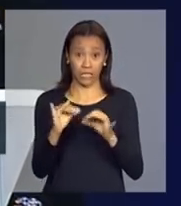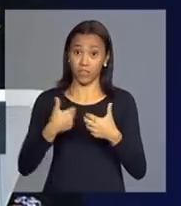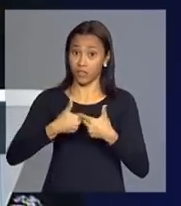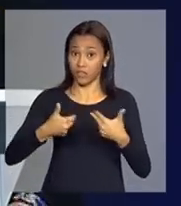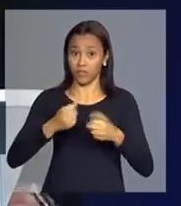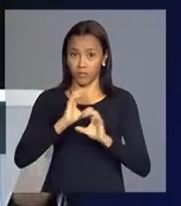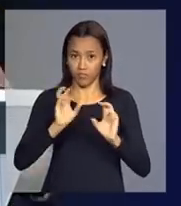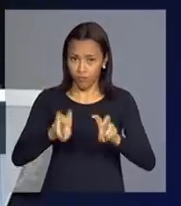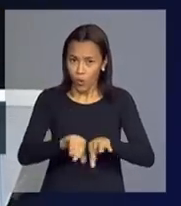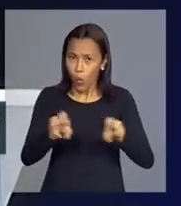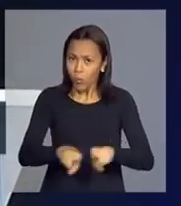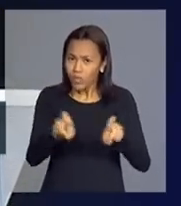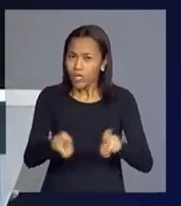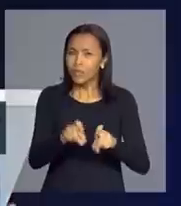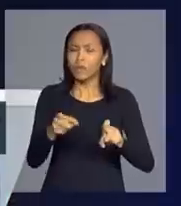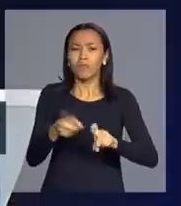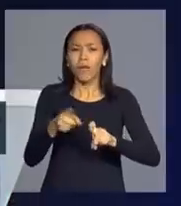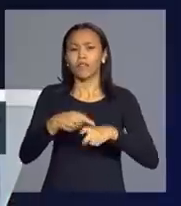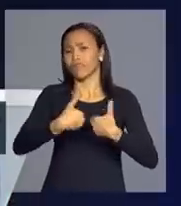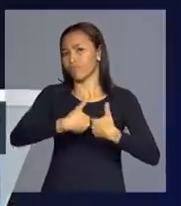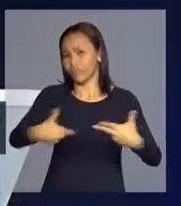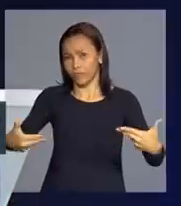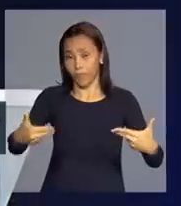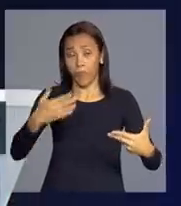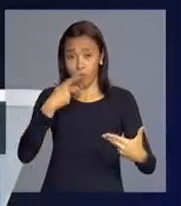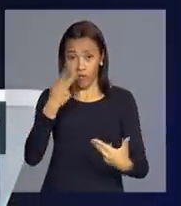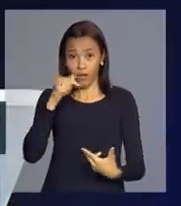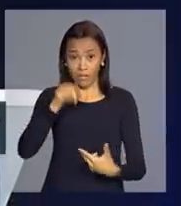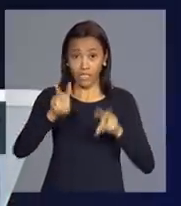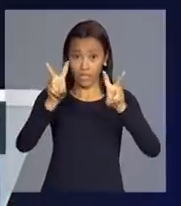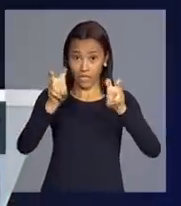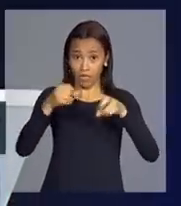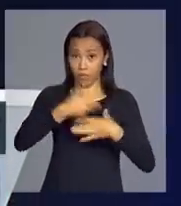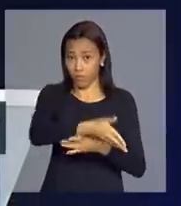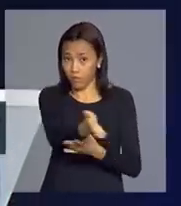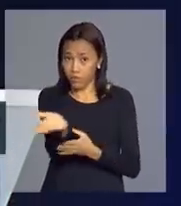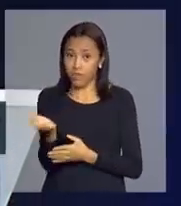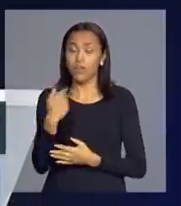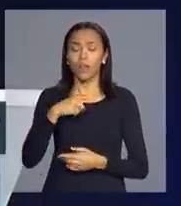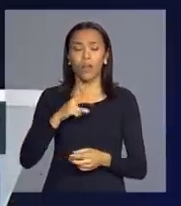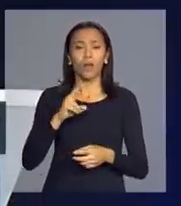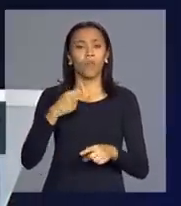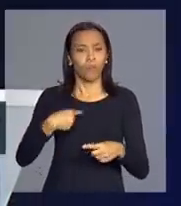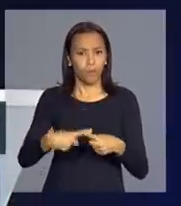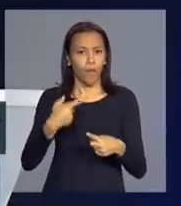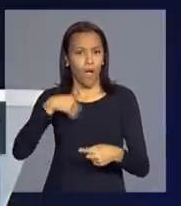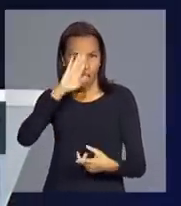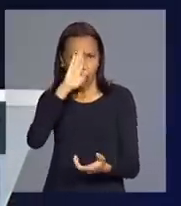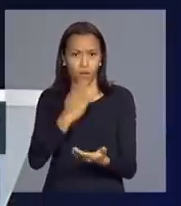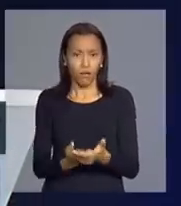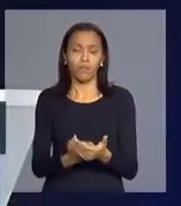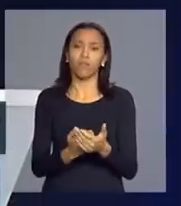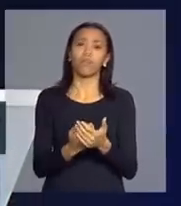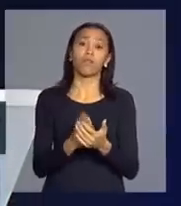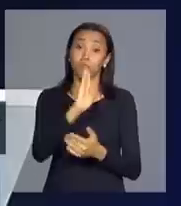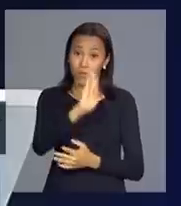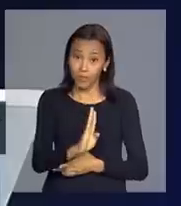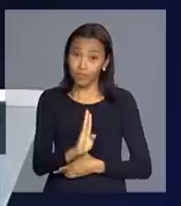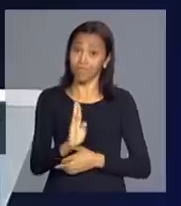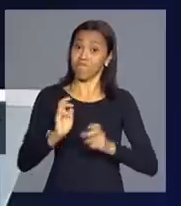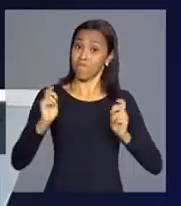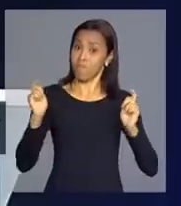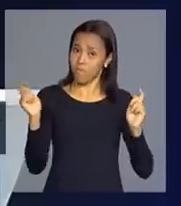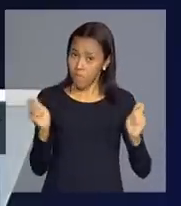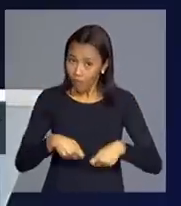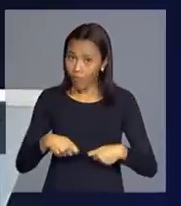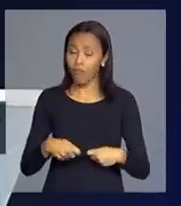médicas. Eu falo desses temas para os senhores porque eu acredito que o Brasil pode,